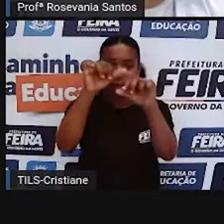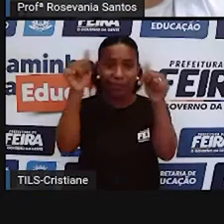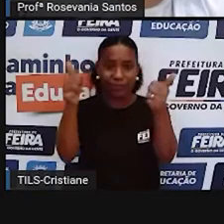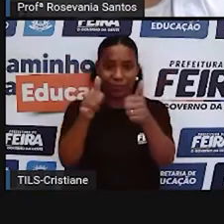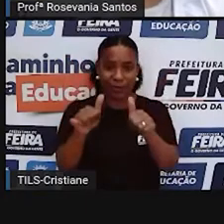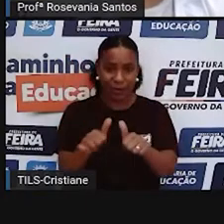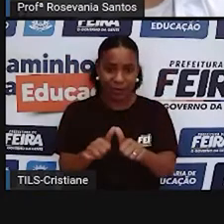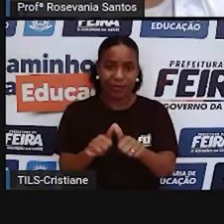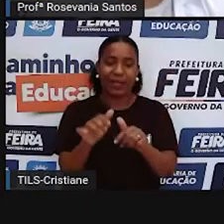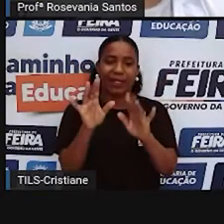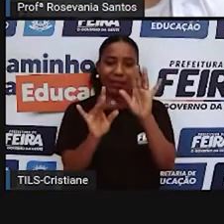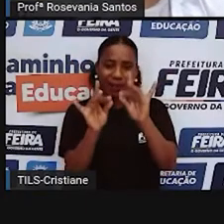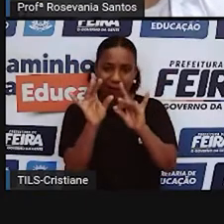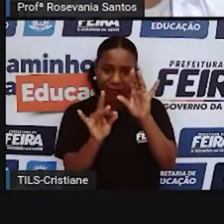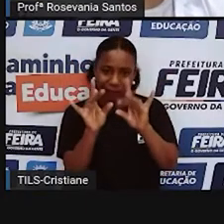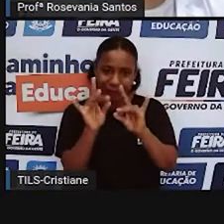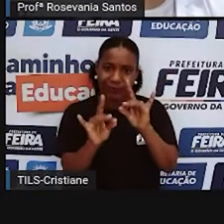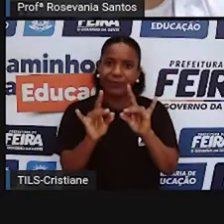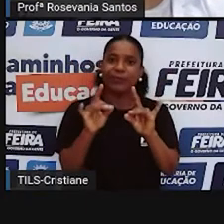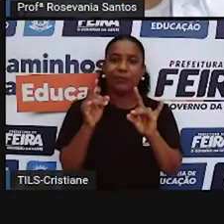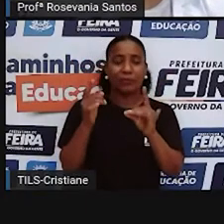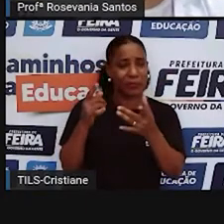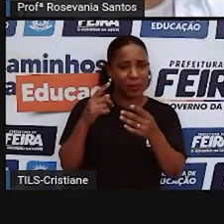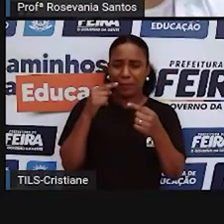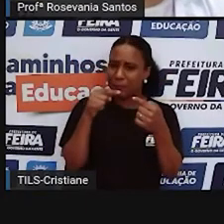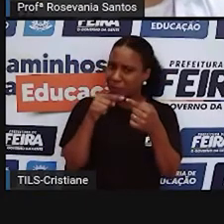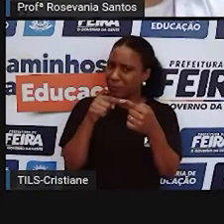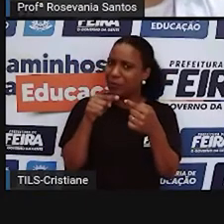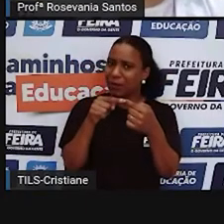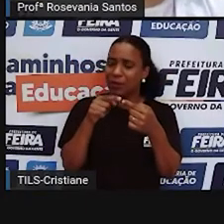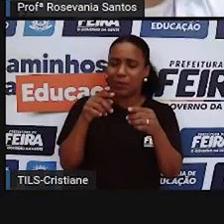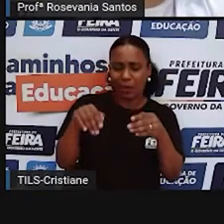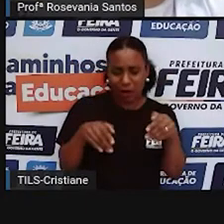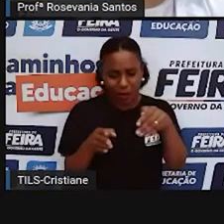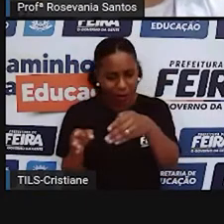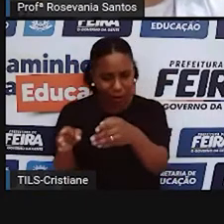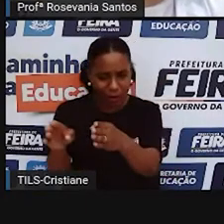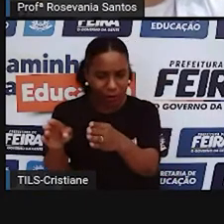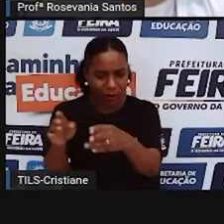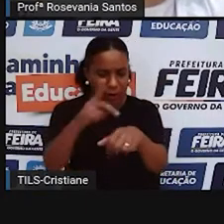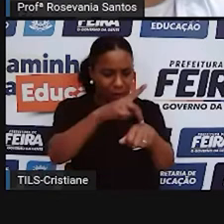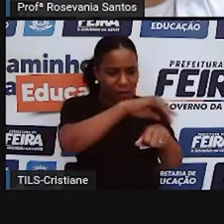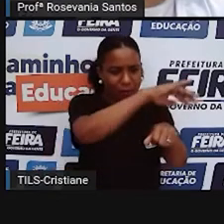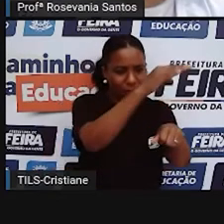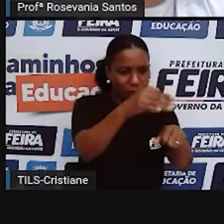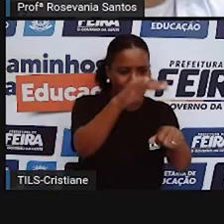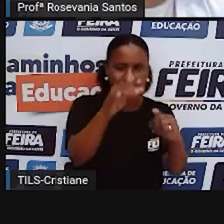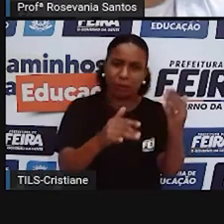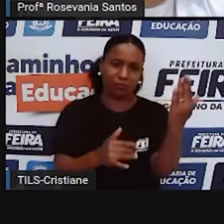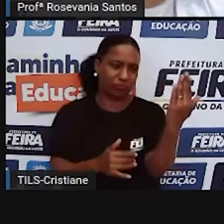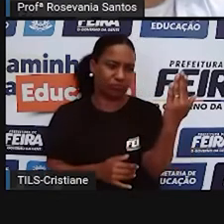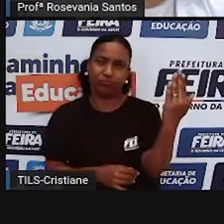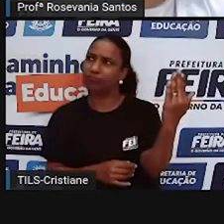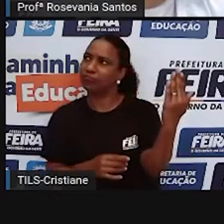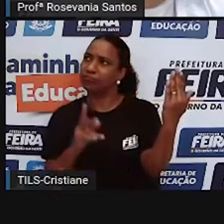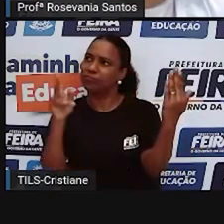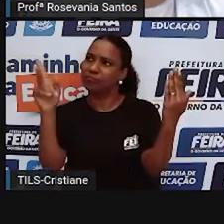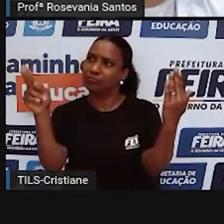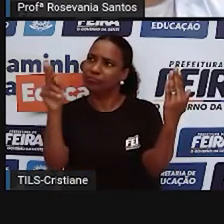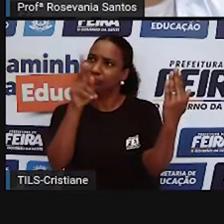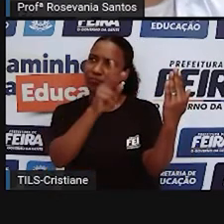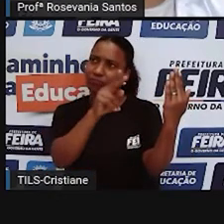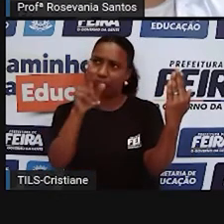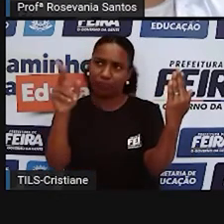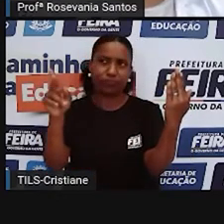né, as montanhas de lá, o próprio percurso do rio, né, a própria foz dele aqui, né,